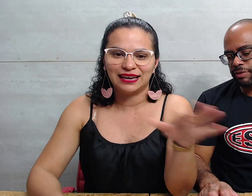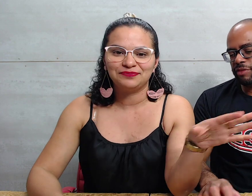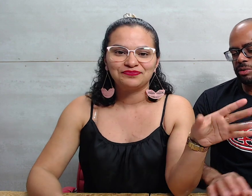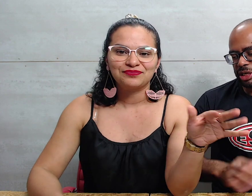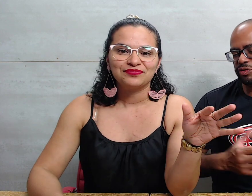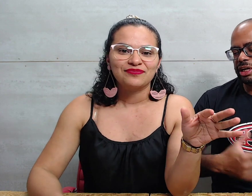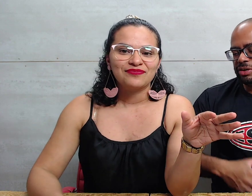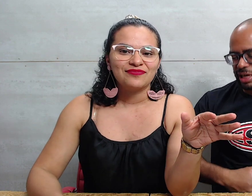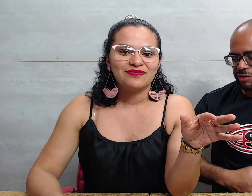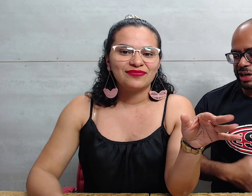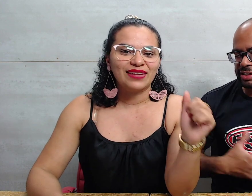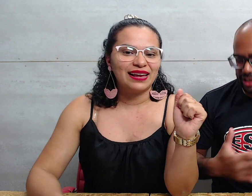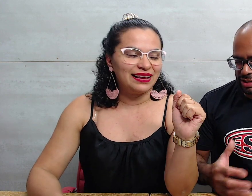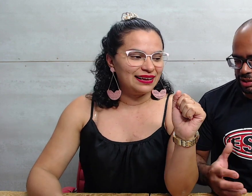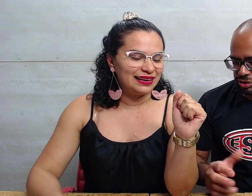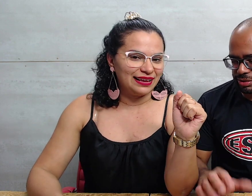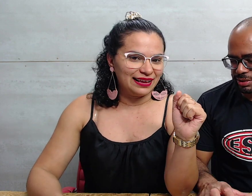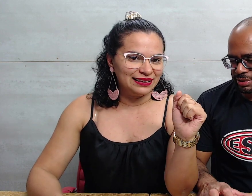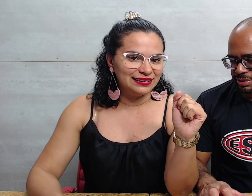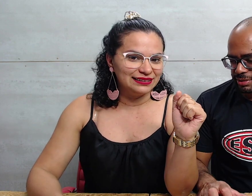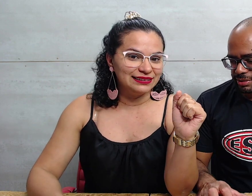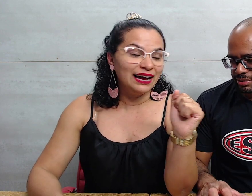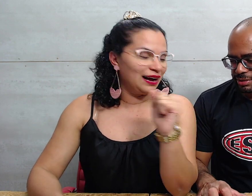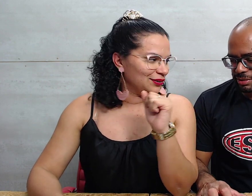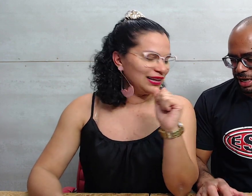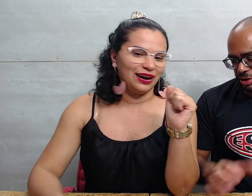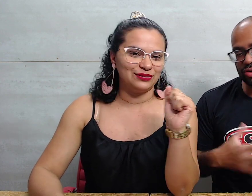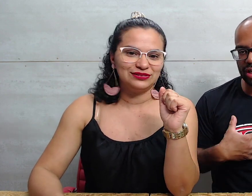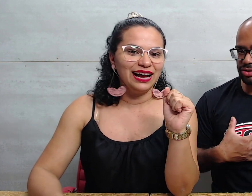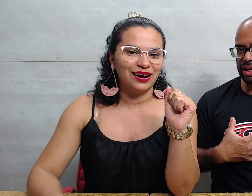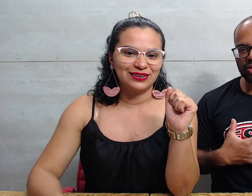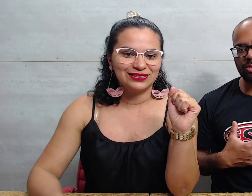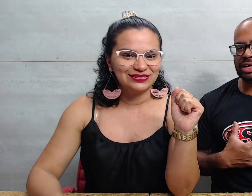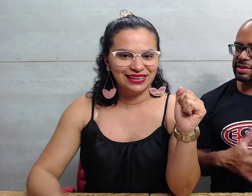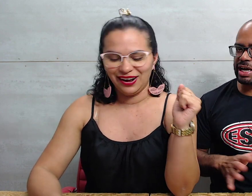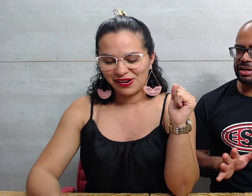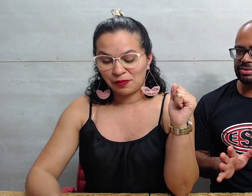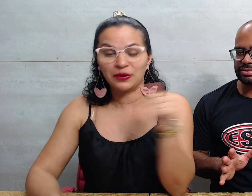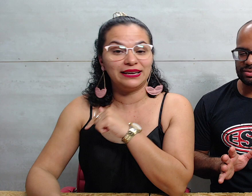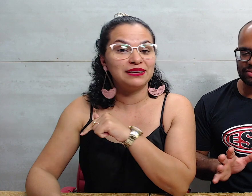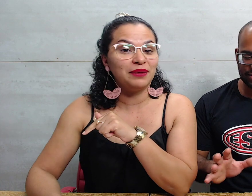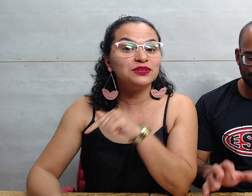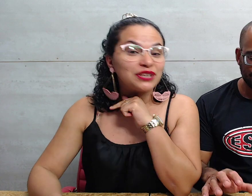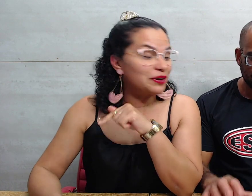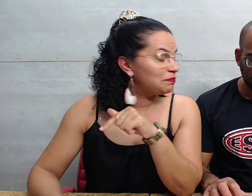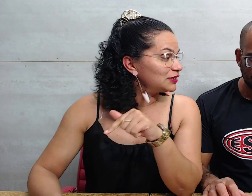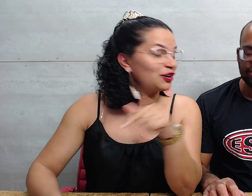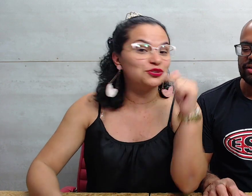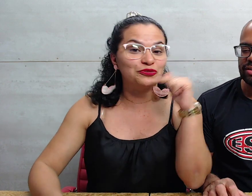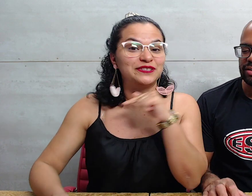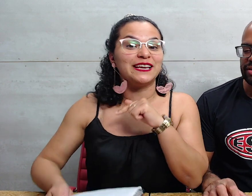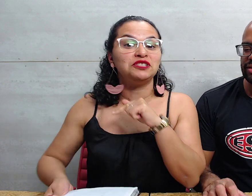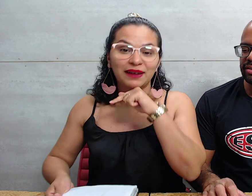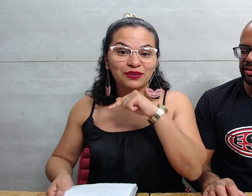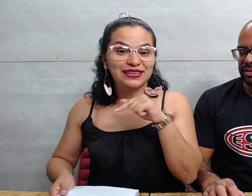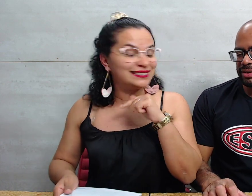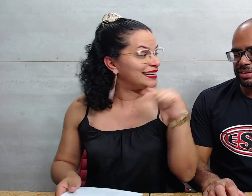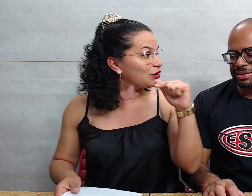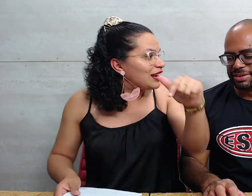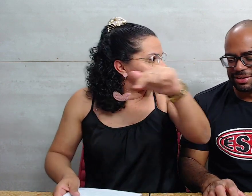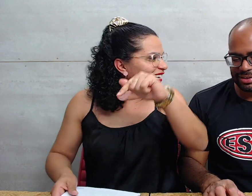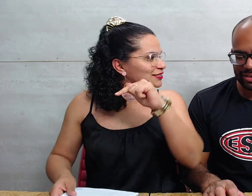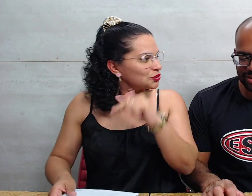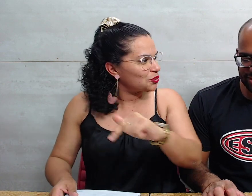essa... Provavelmente falando que ele faz exercício. Não. Era um jeito de responder certo. Porque também não tem o repertório suficiente para